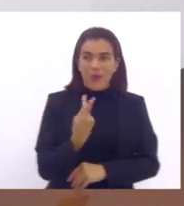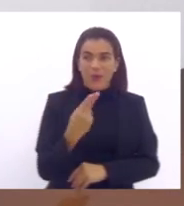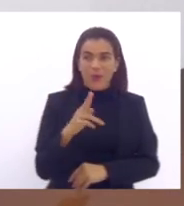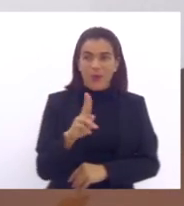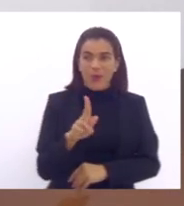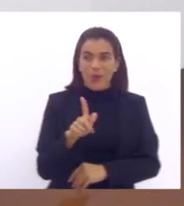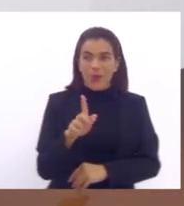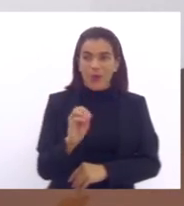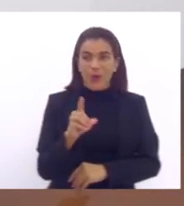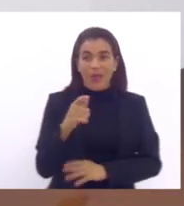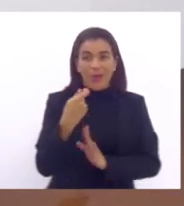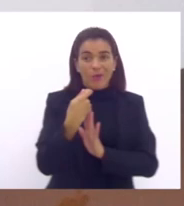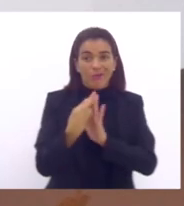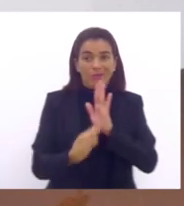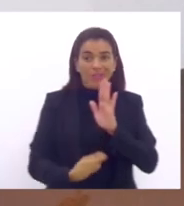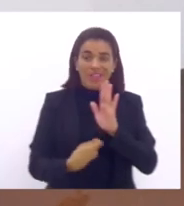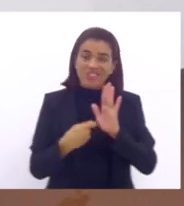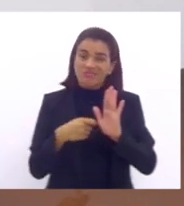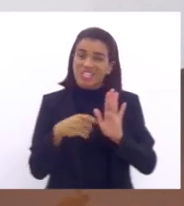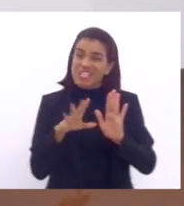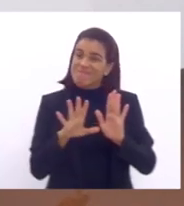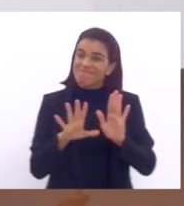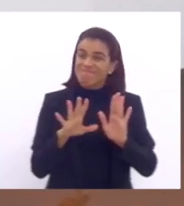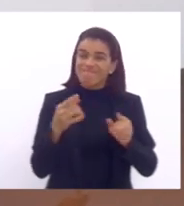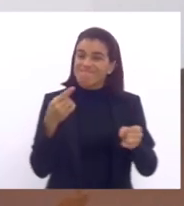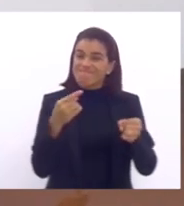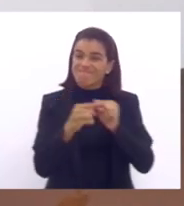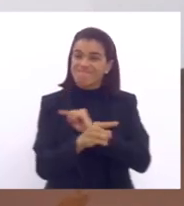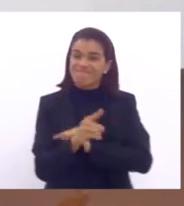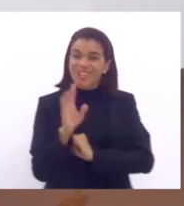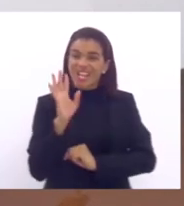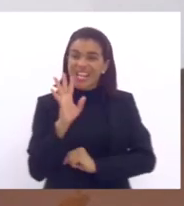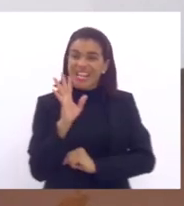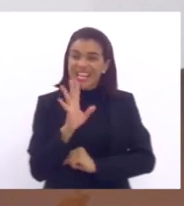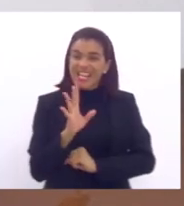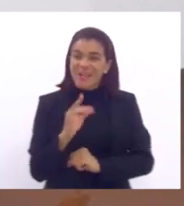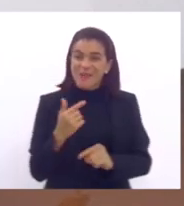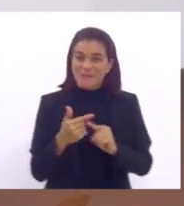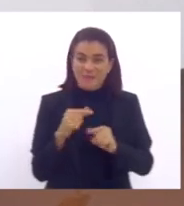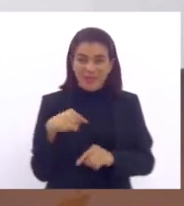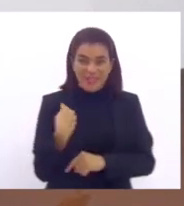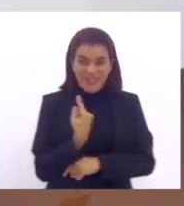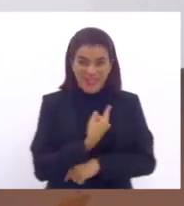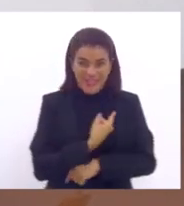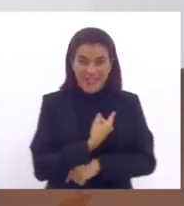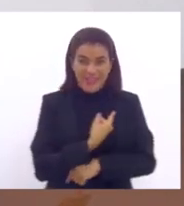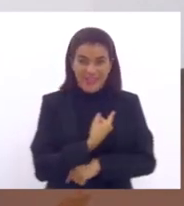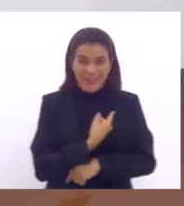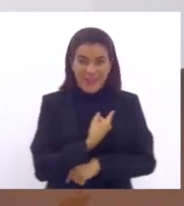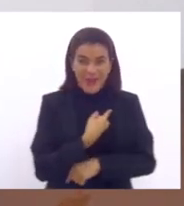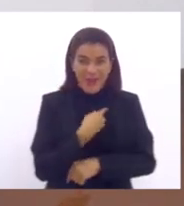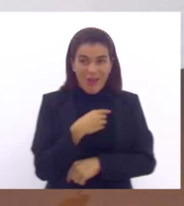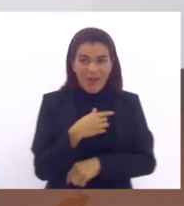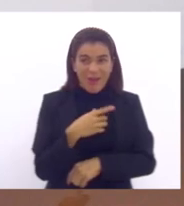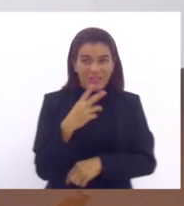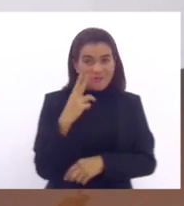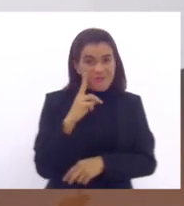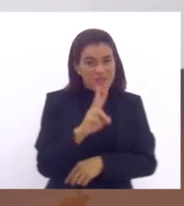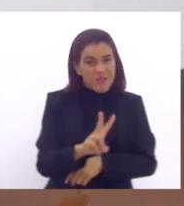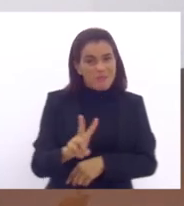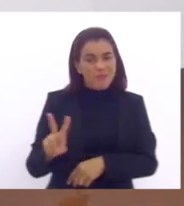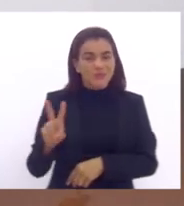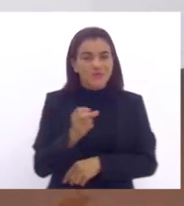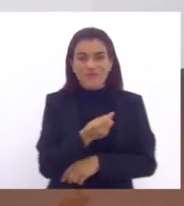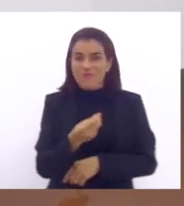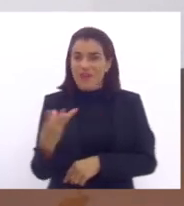texto foi um dos textos que envelheceu mal porque nós vimos ver os vimos acontecer bloqueios